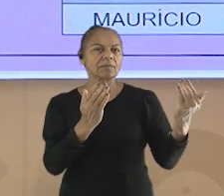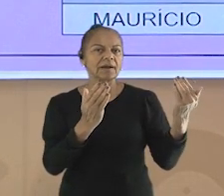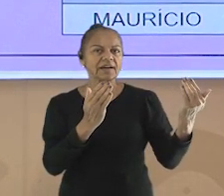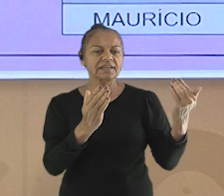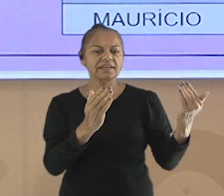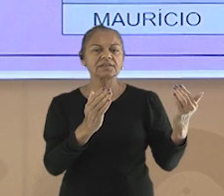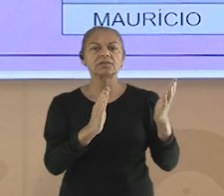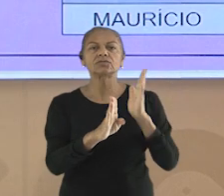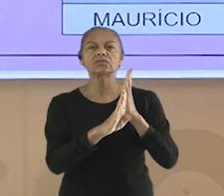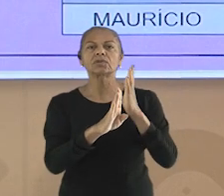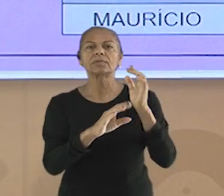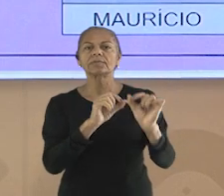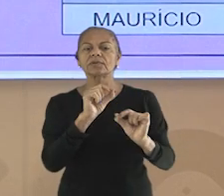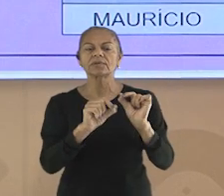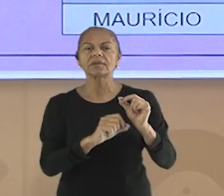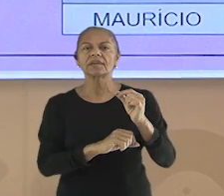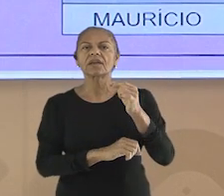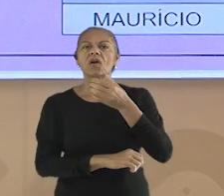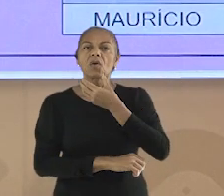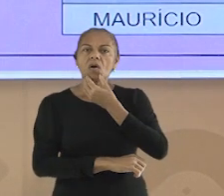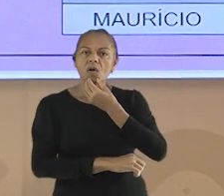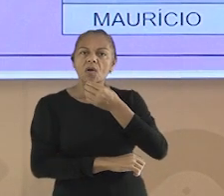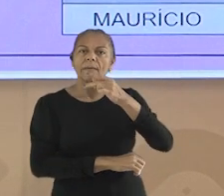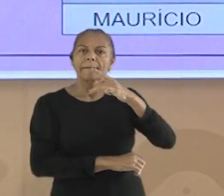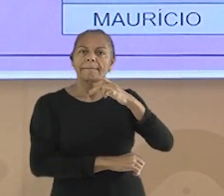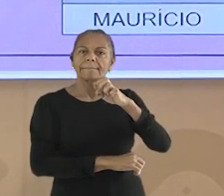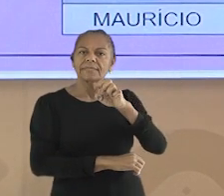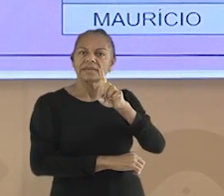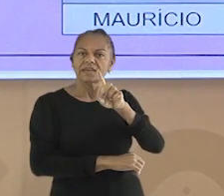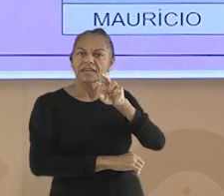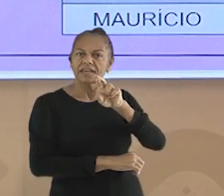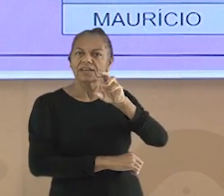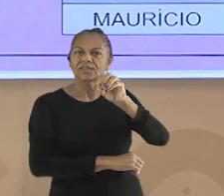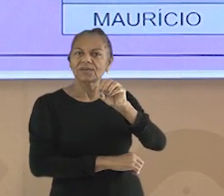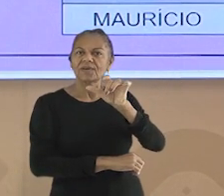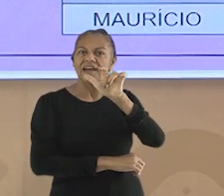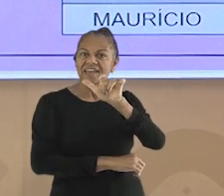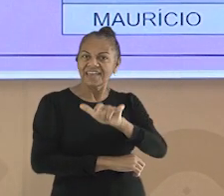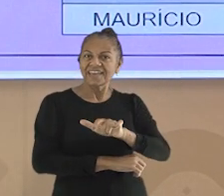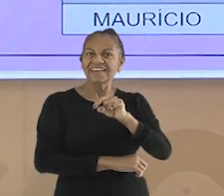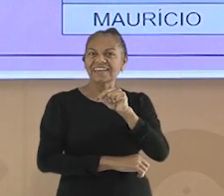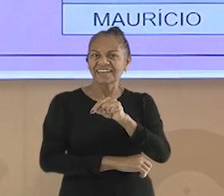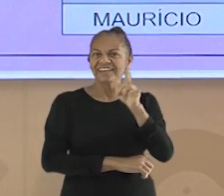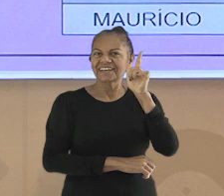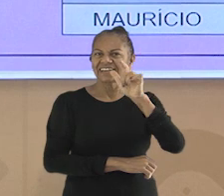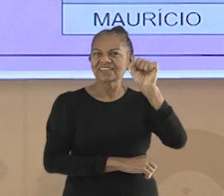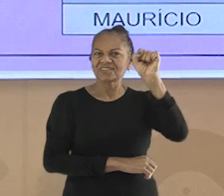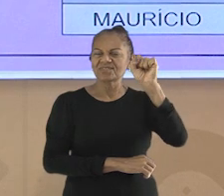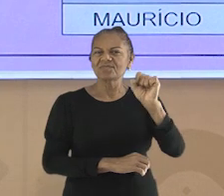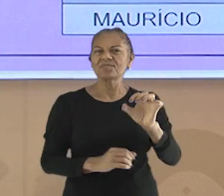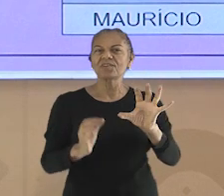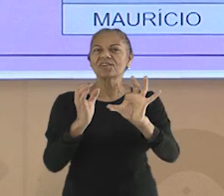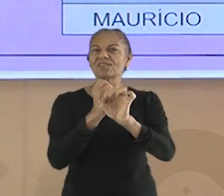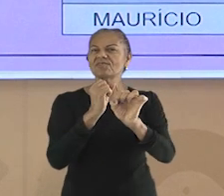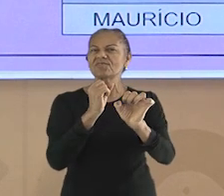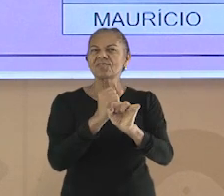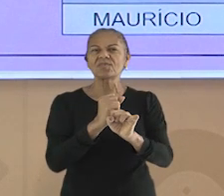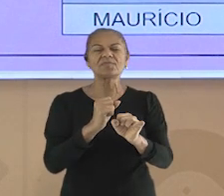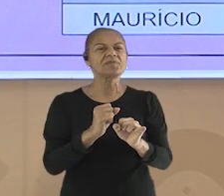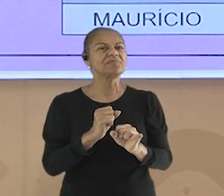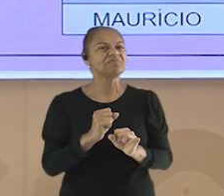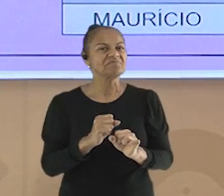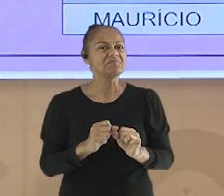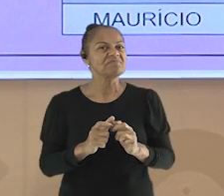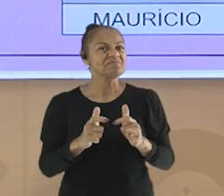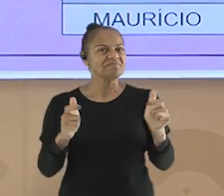da segunda rodada. E comparando, nós descobrimos que Pedro ganhou a segunda rodada,